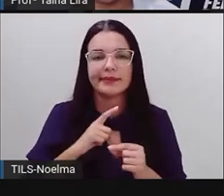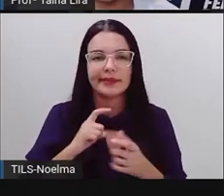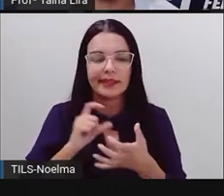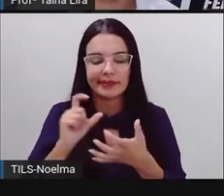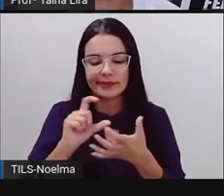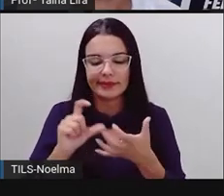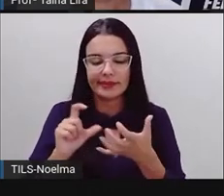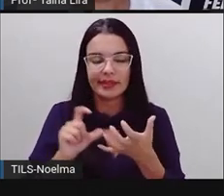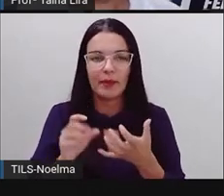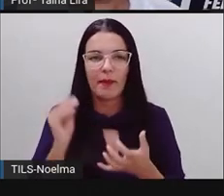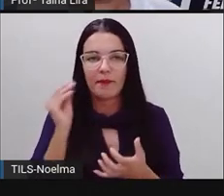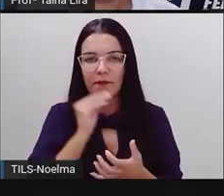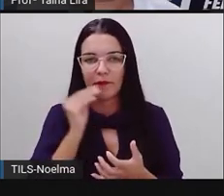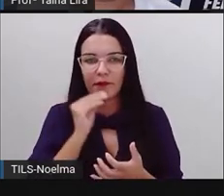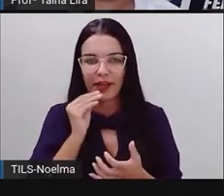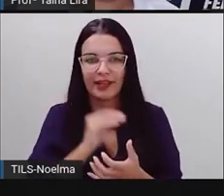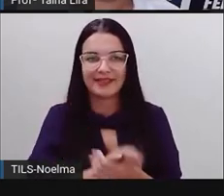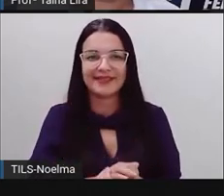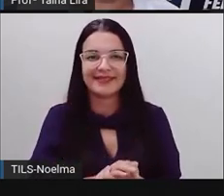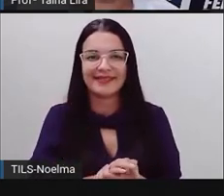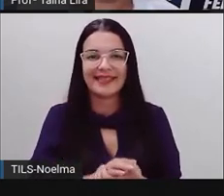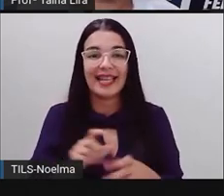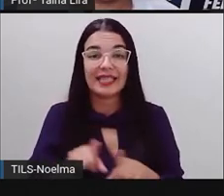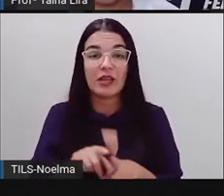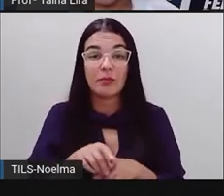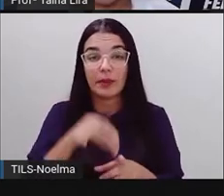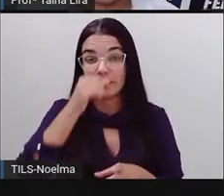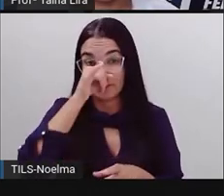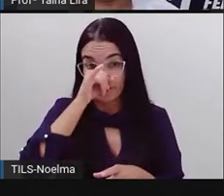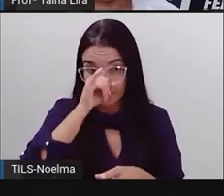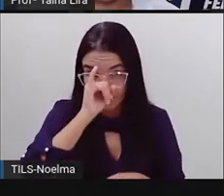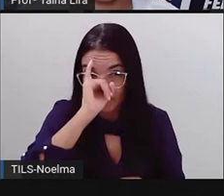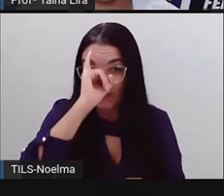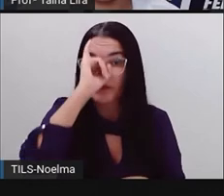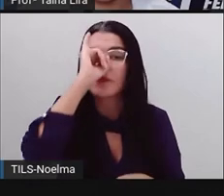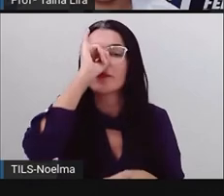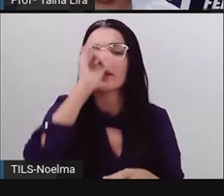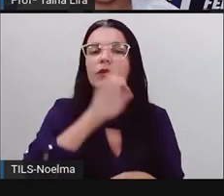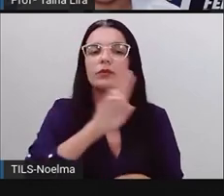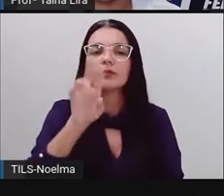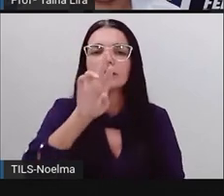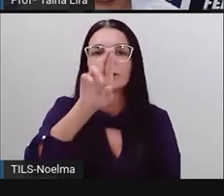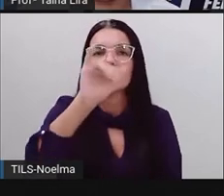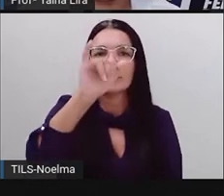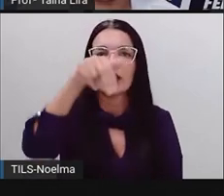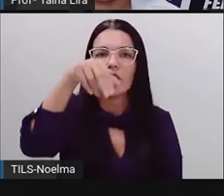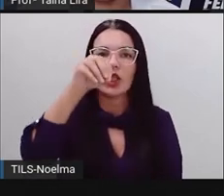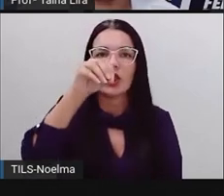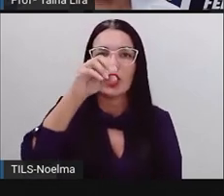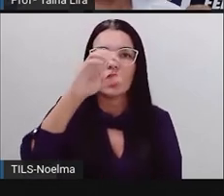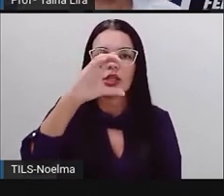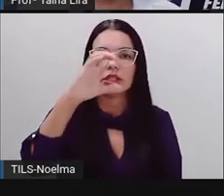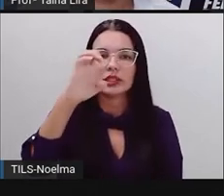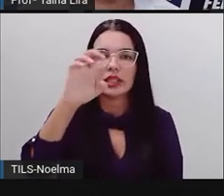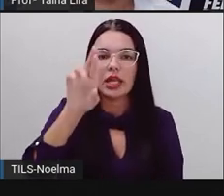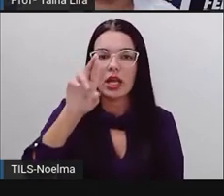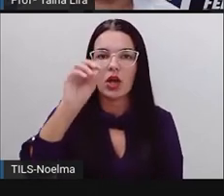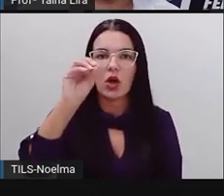sílaba fraca e rinoceronte vamos ver a sílaba mais forte rinoceronte